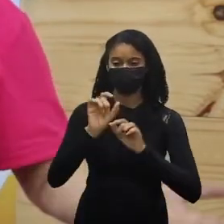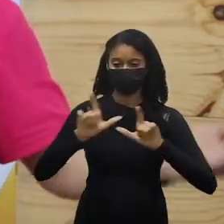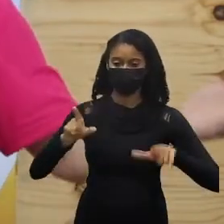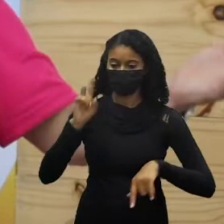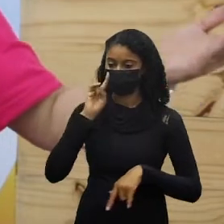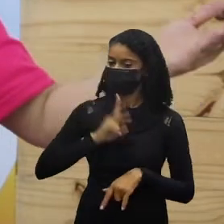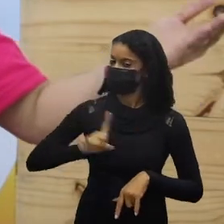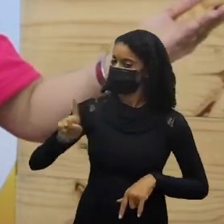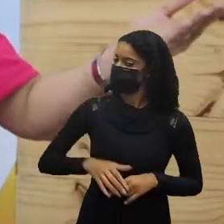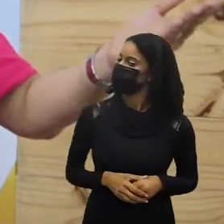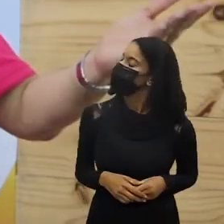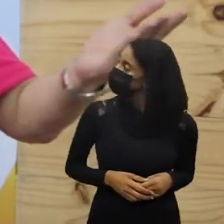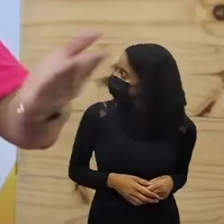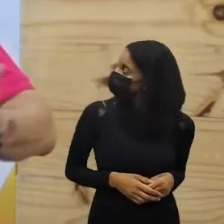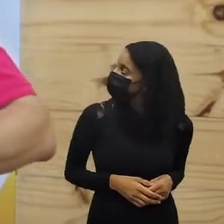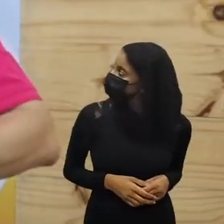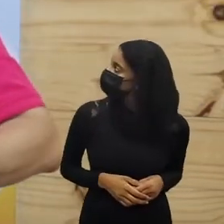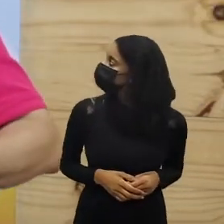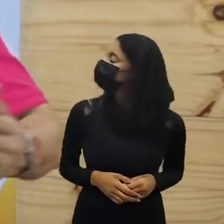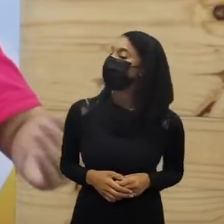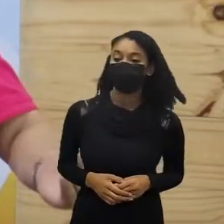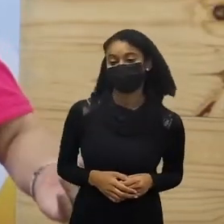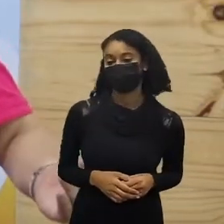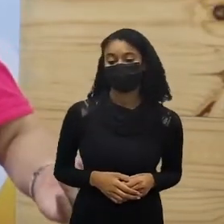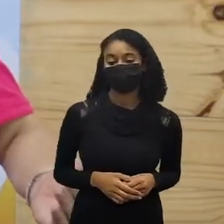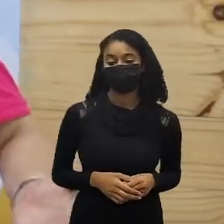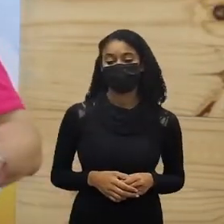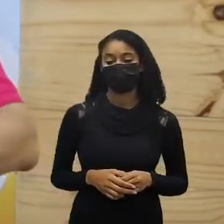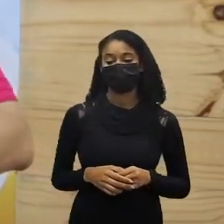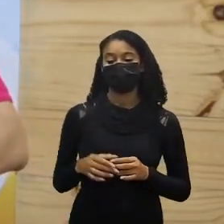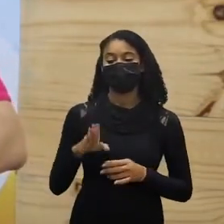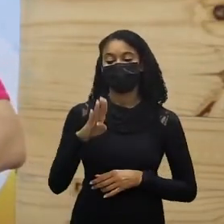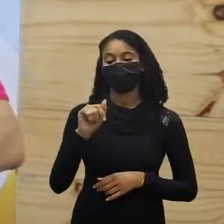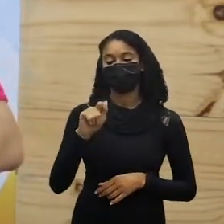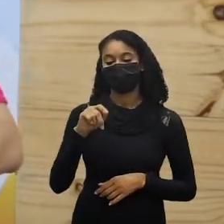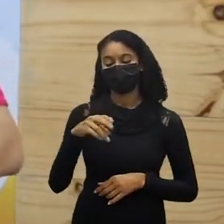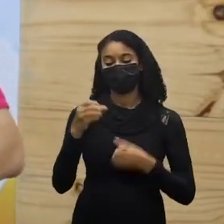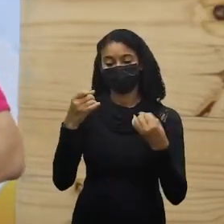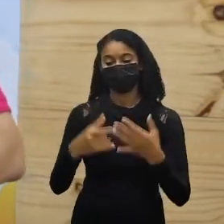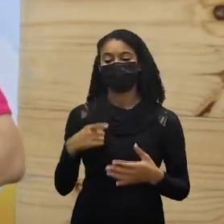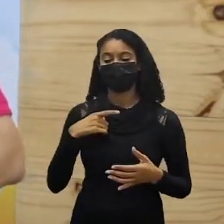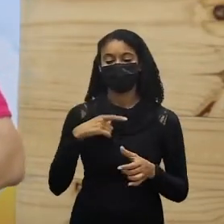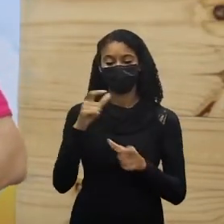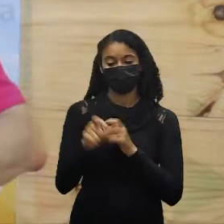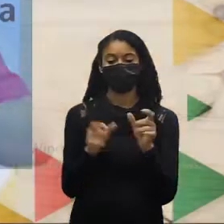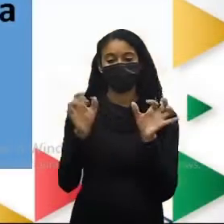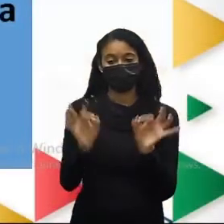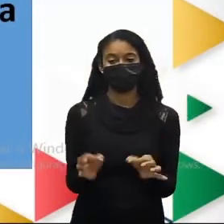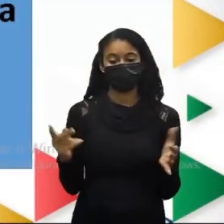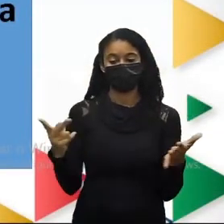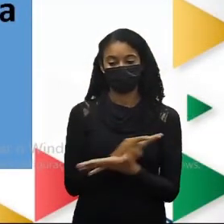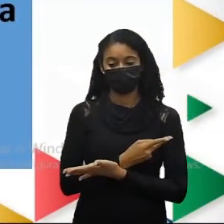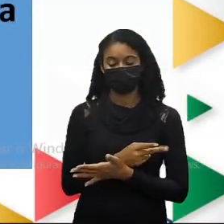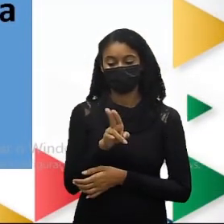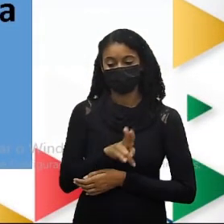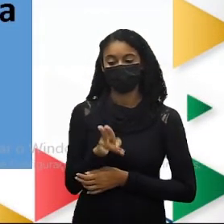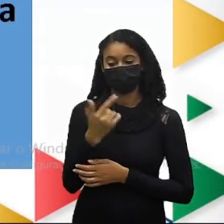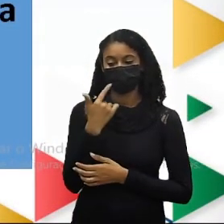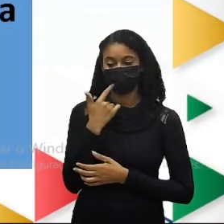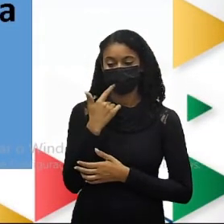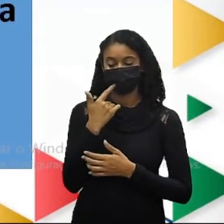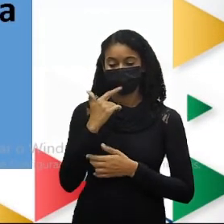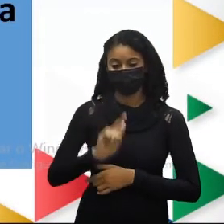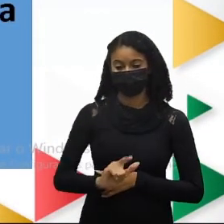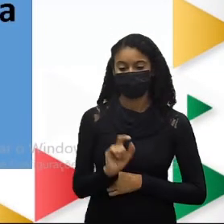o autor, existe uma forma certa ou errada dos usos da língua e que o preconceito